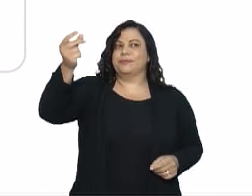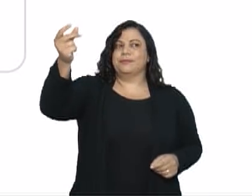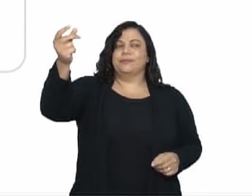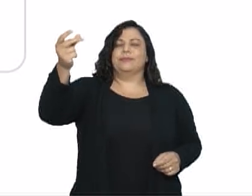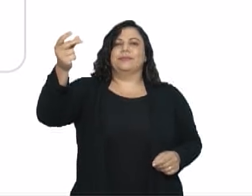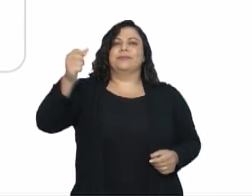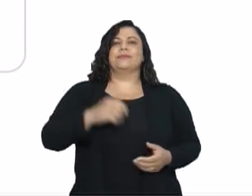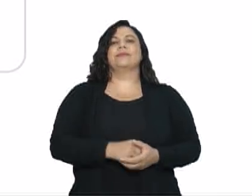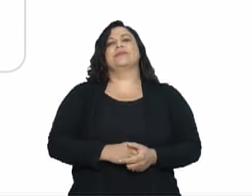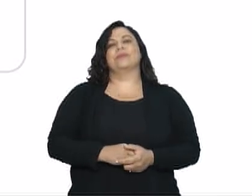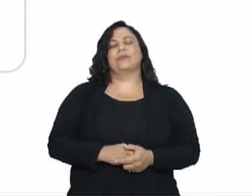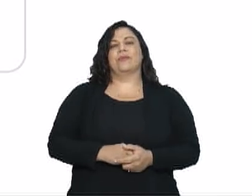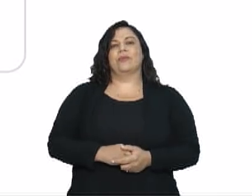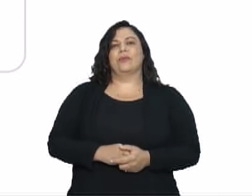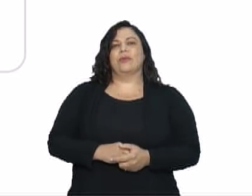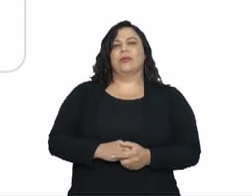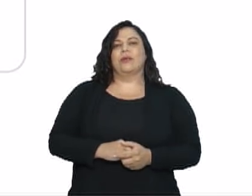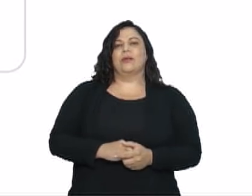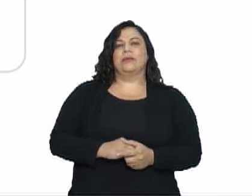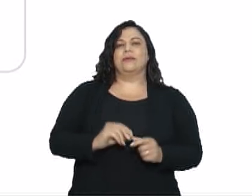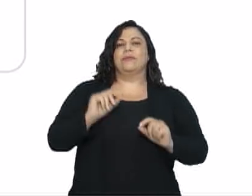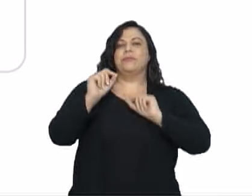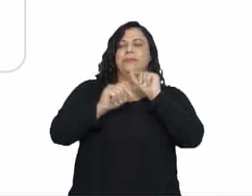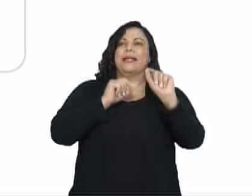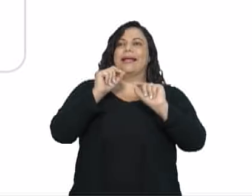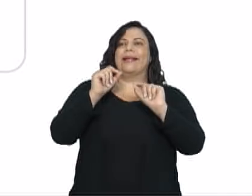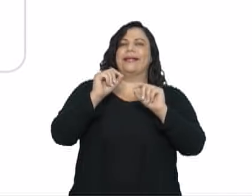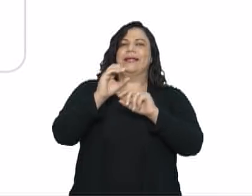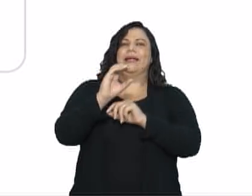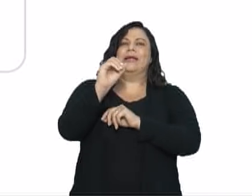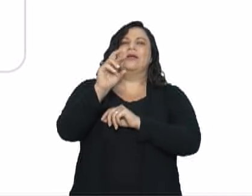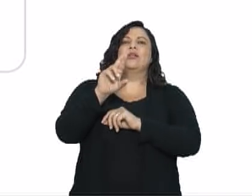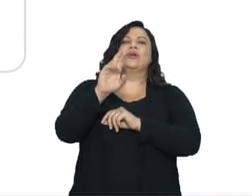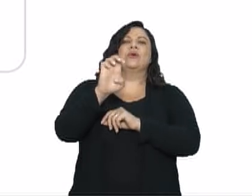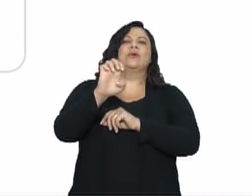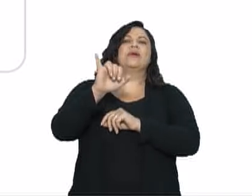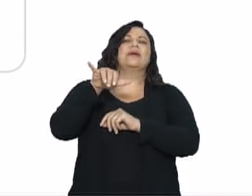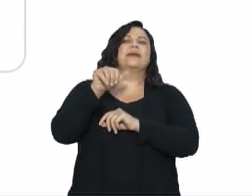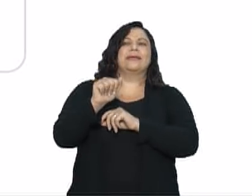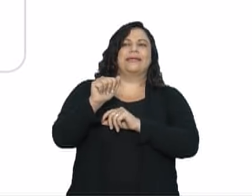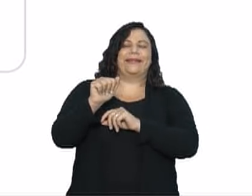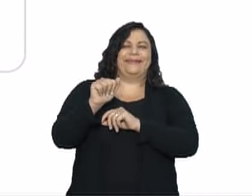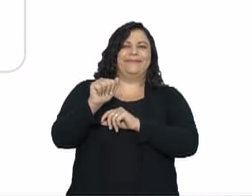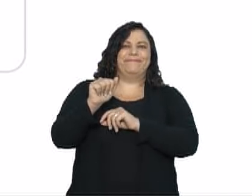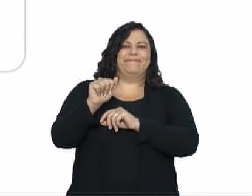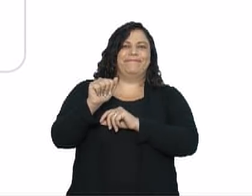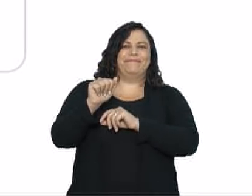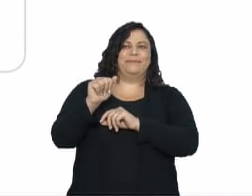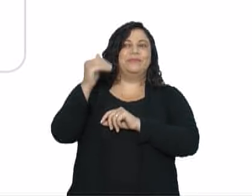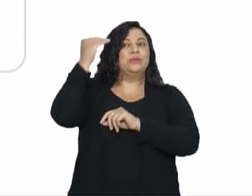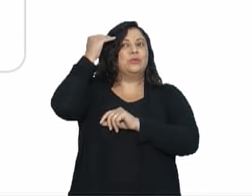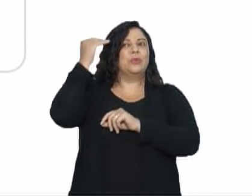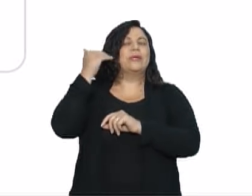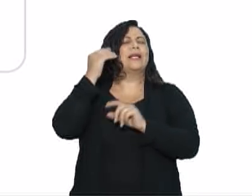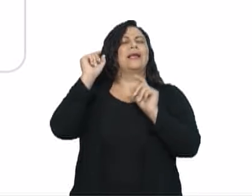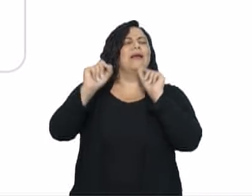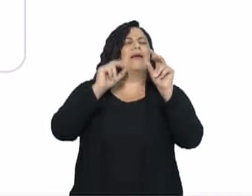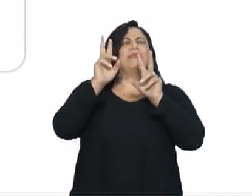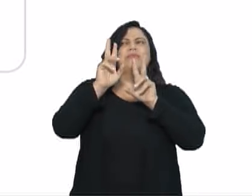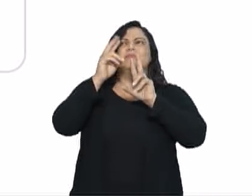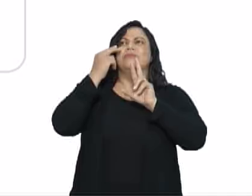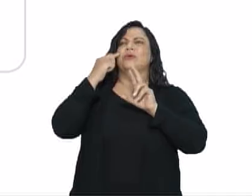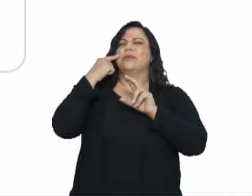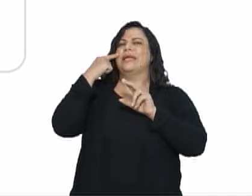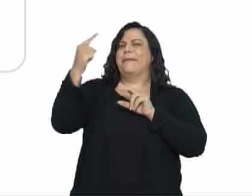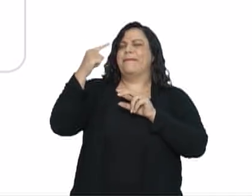a Coreia lá e pensa, por favor, MI, mortalidade infantil, né? E a esperança de vida. Note